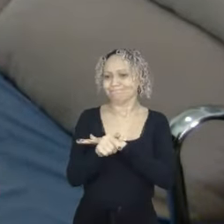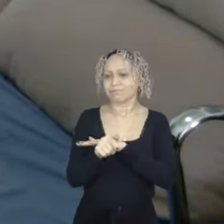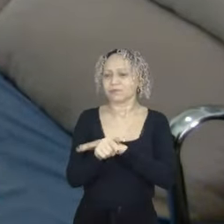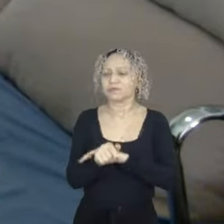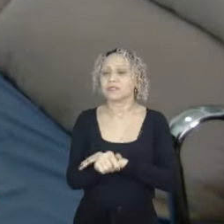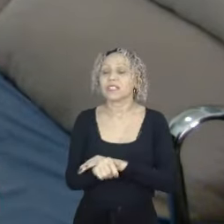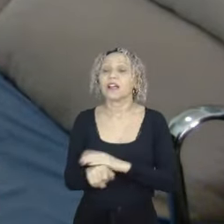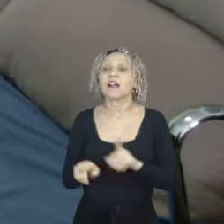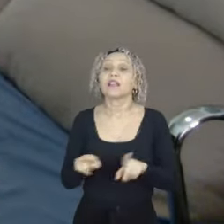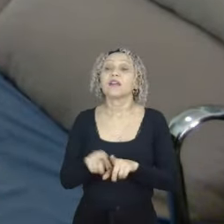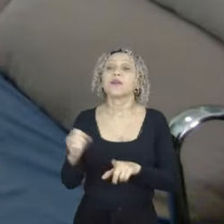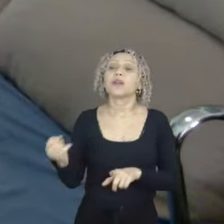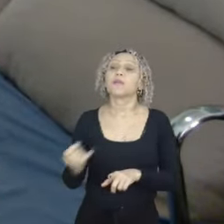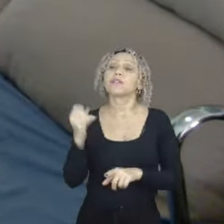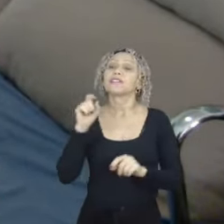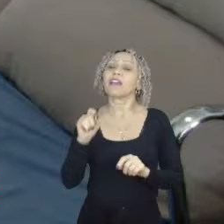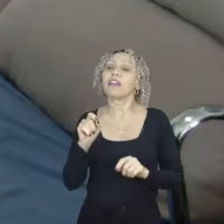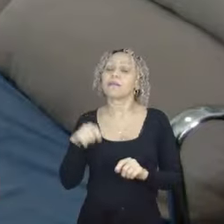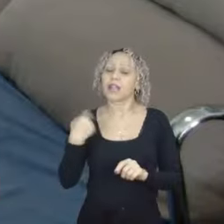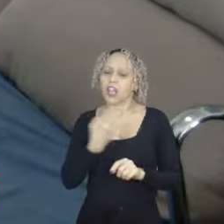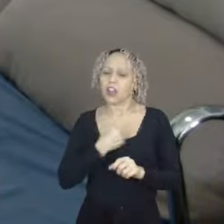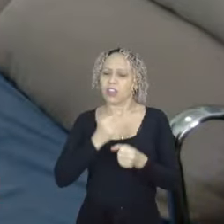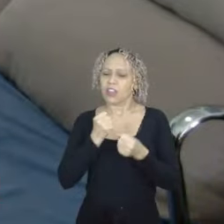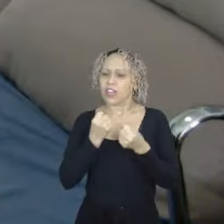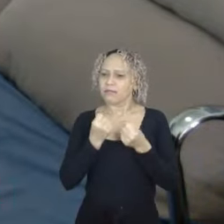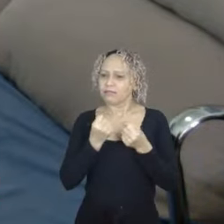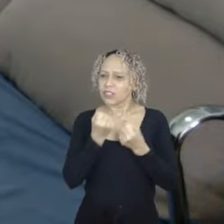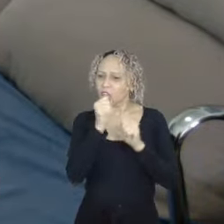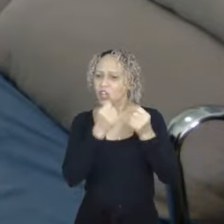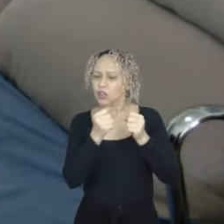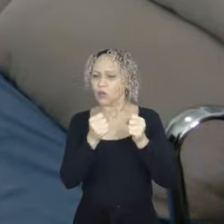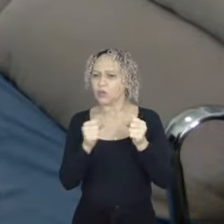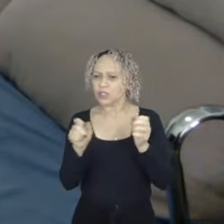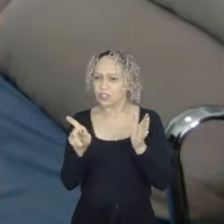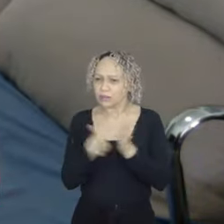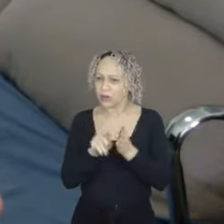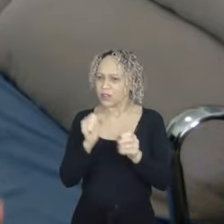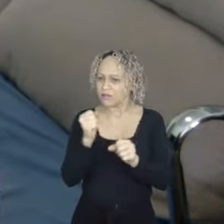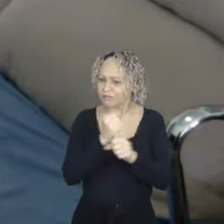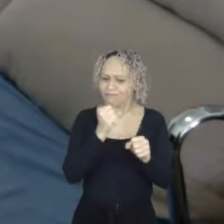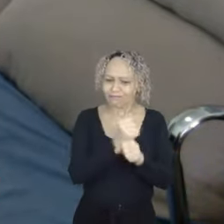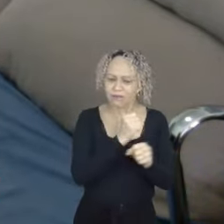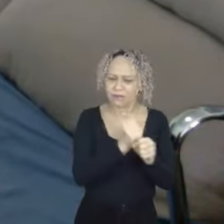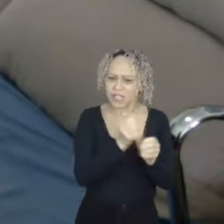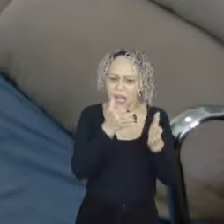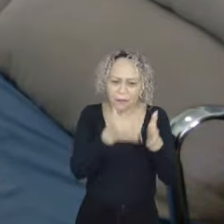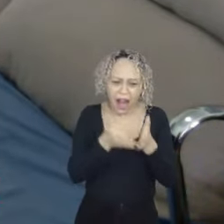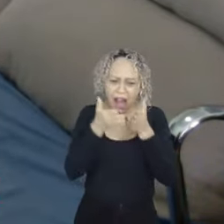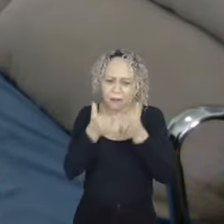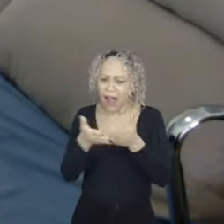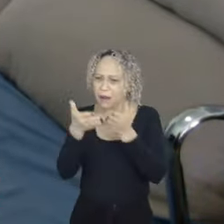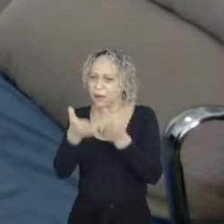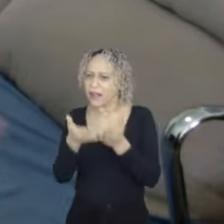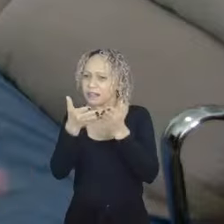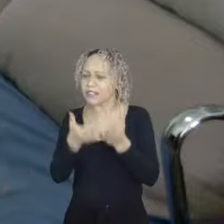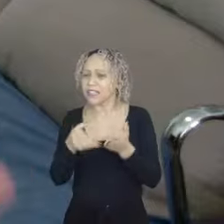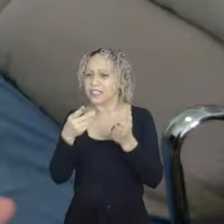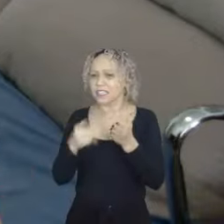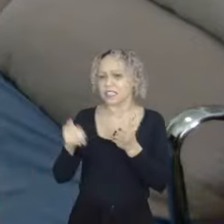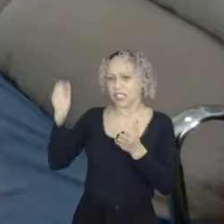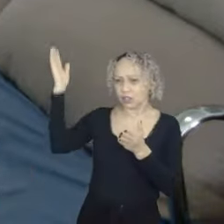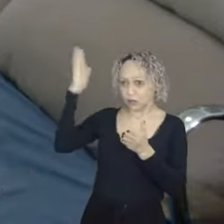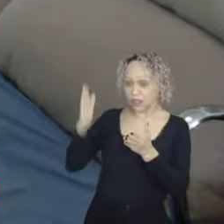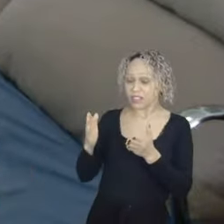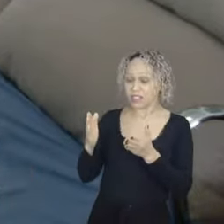importante, é o incremento para a nossa indústria naval, uma vez que o projeto utiliza componentes que são fabricados dentro do Brasil, né, permitindo aí que a